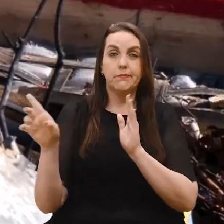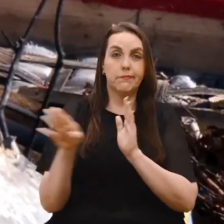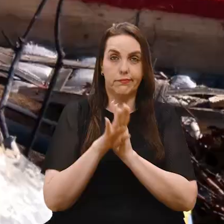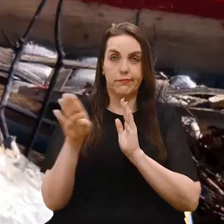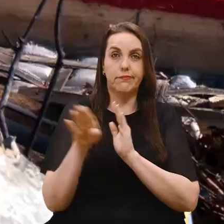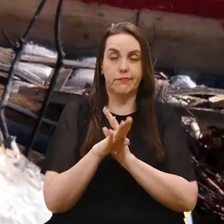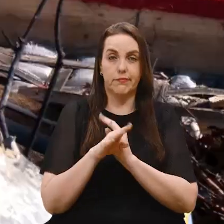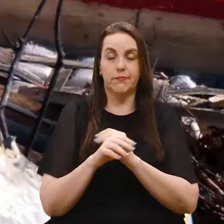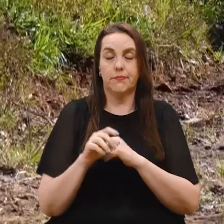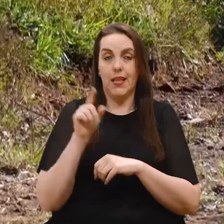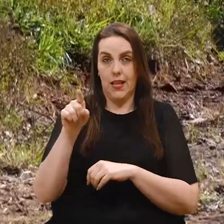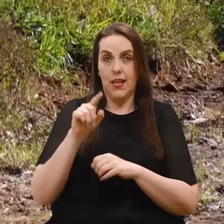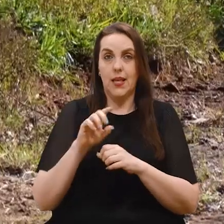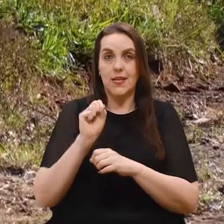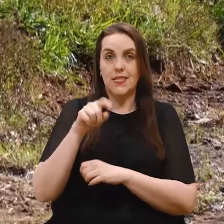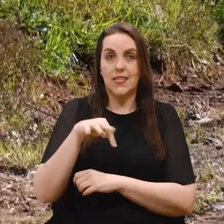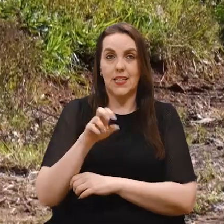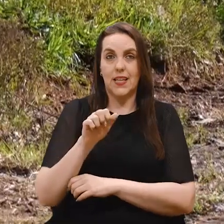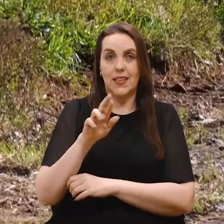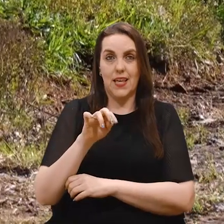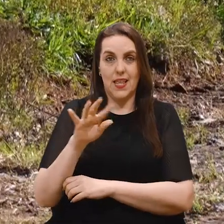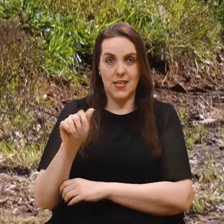é de 20 em 20. E depois tem